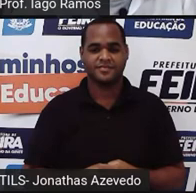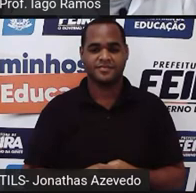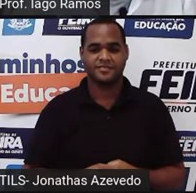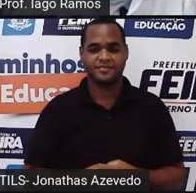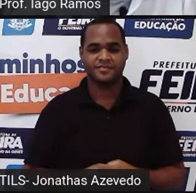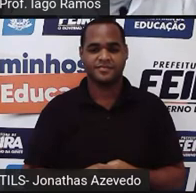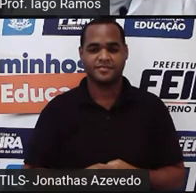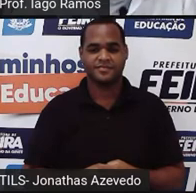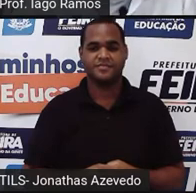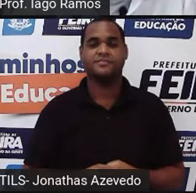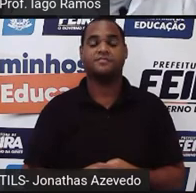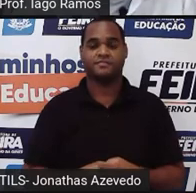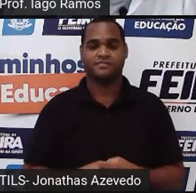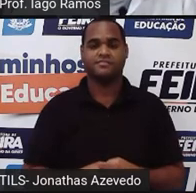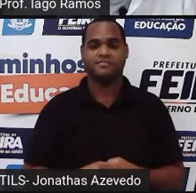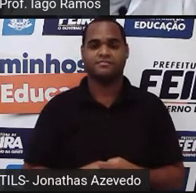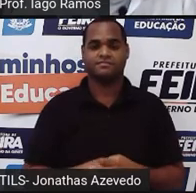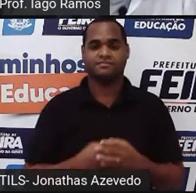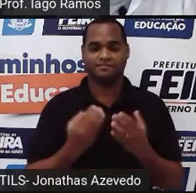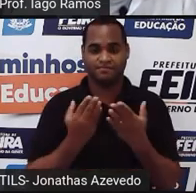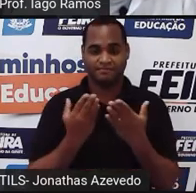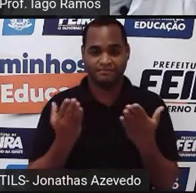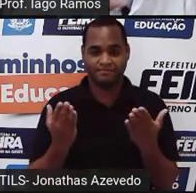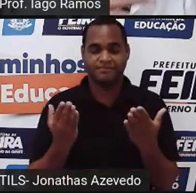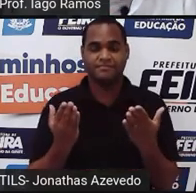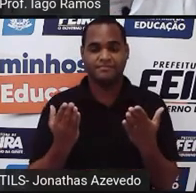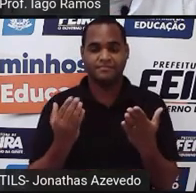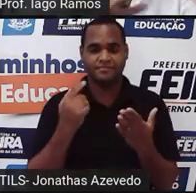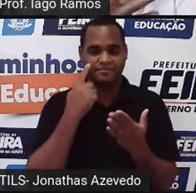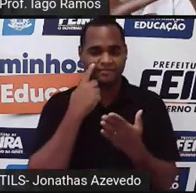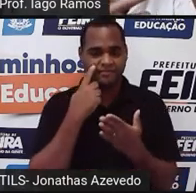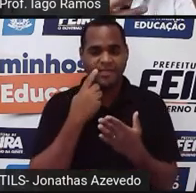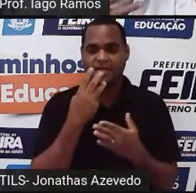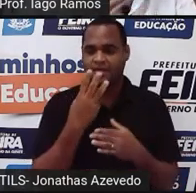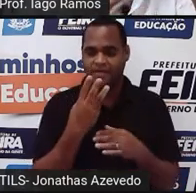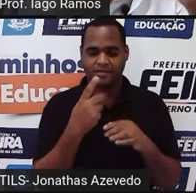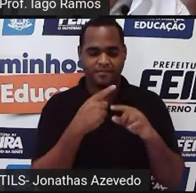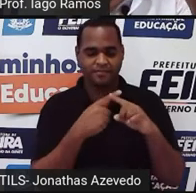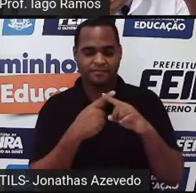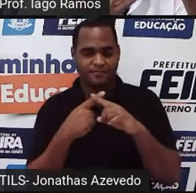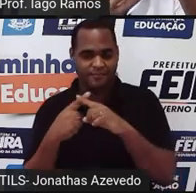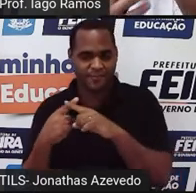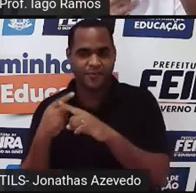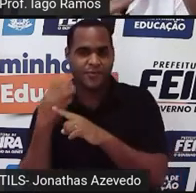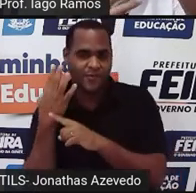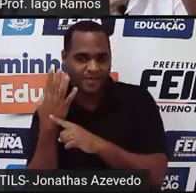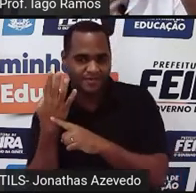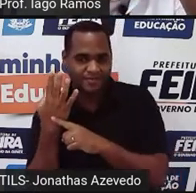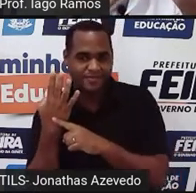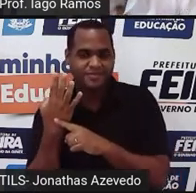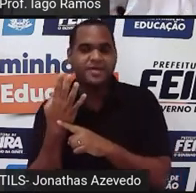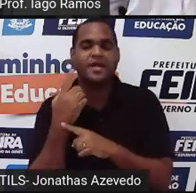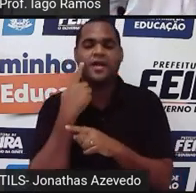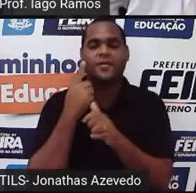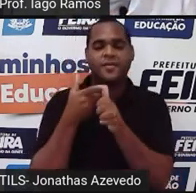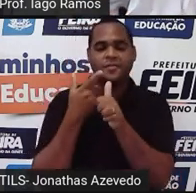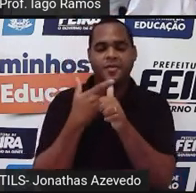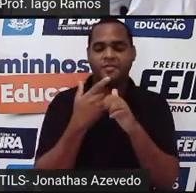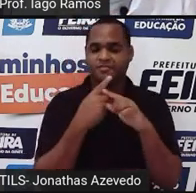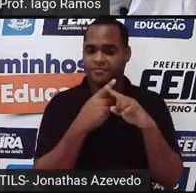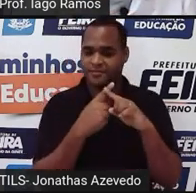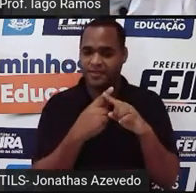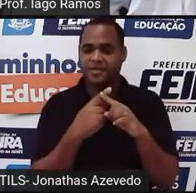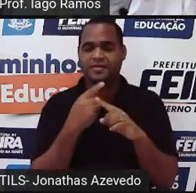Oi e aí 3 elevado a 4 você escreve o três quatro vezes e multiplica esses quatro